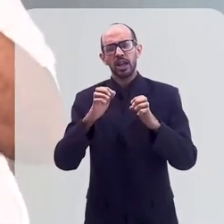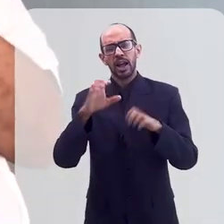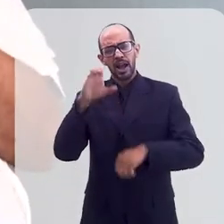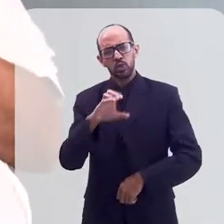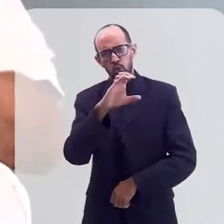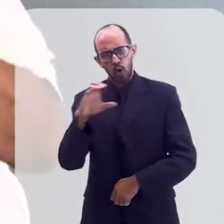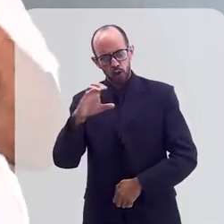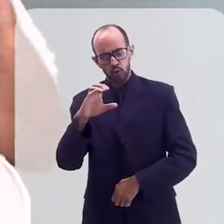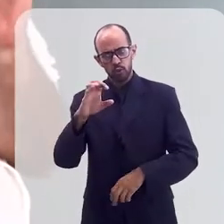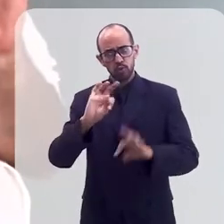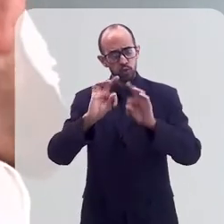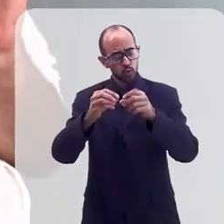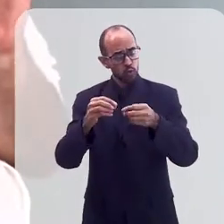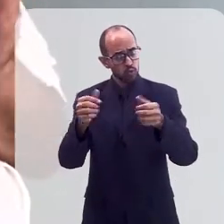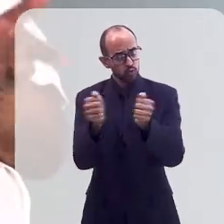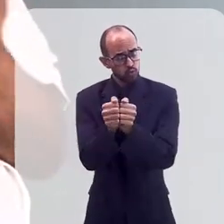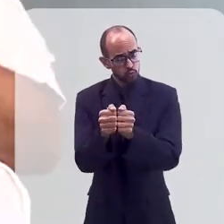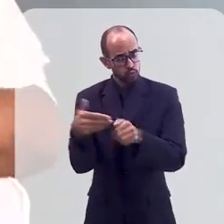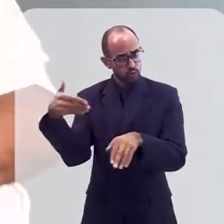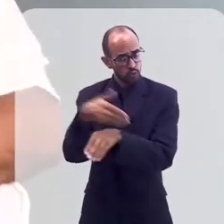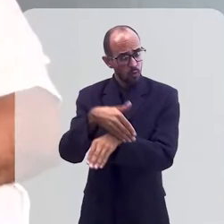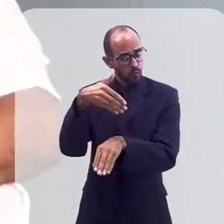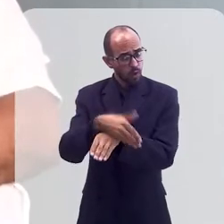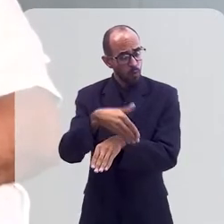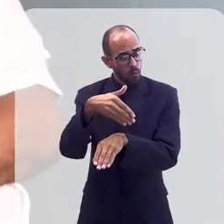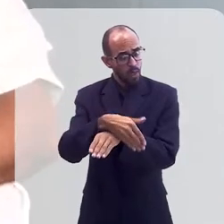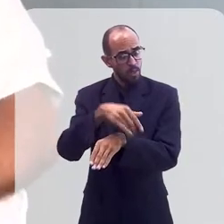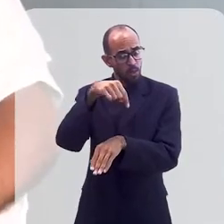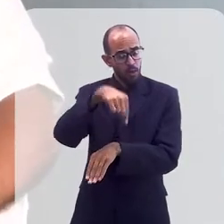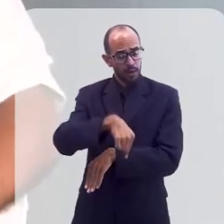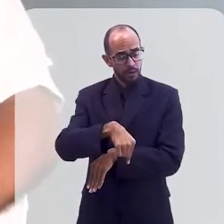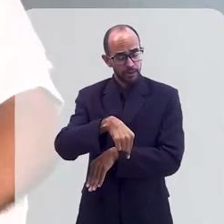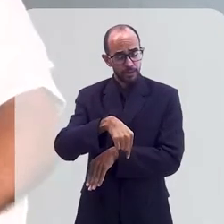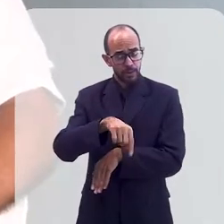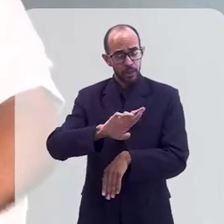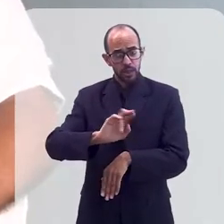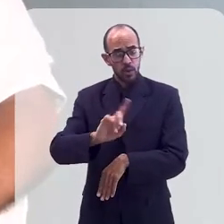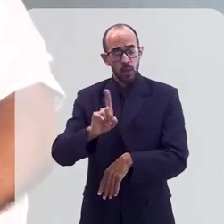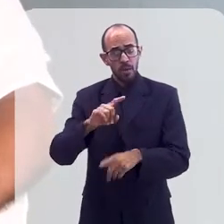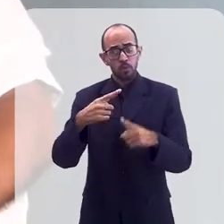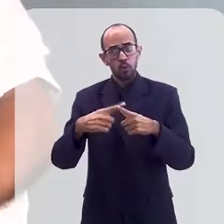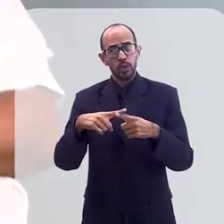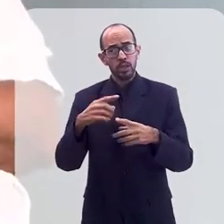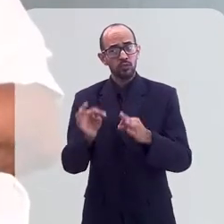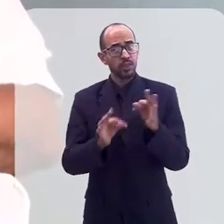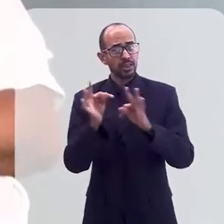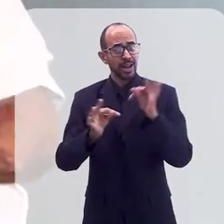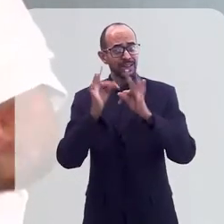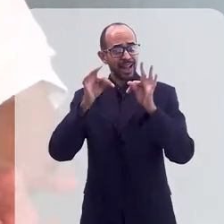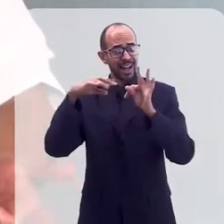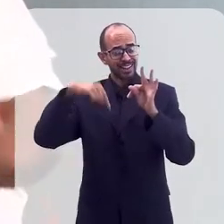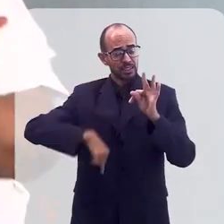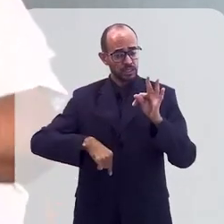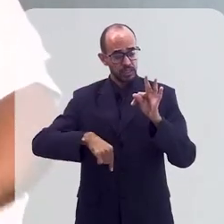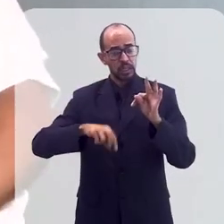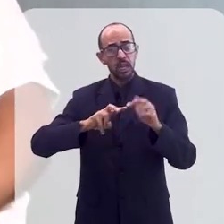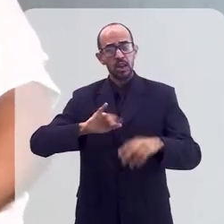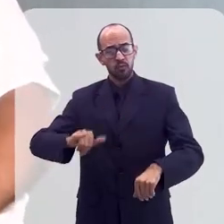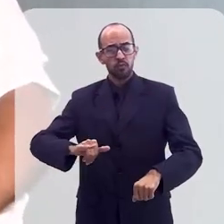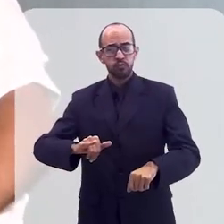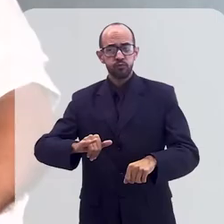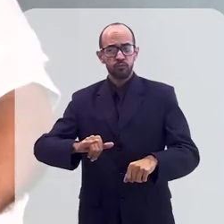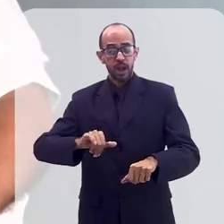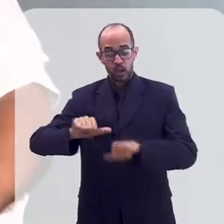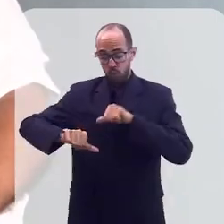tudo quanto é tipo de religião ali, e vindo na Umbanda. Não é porque eles vêm se tratar na Umbanda que eles se tornam